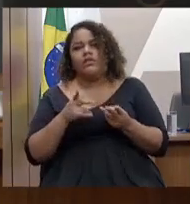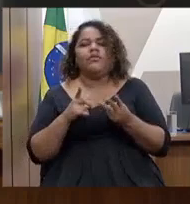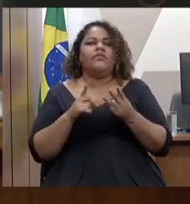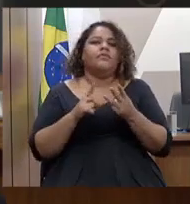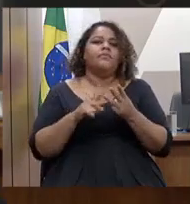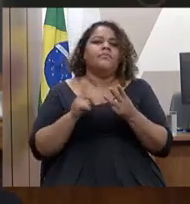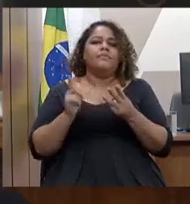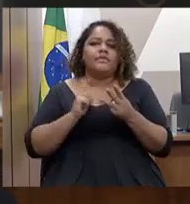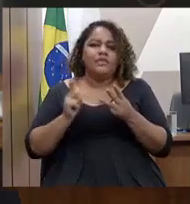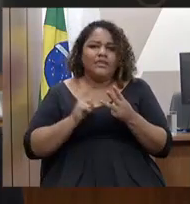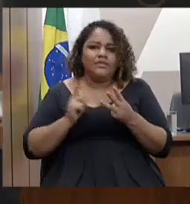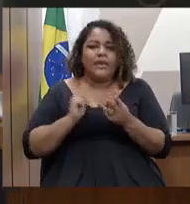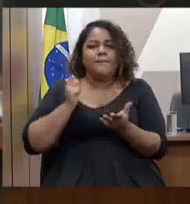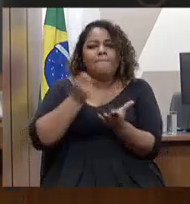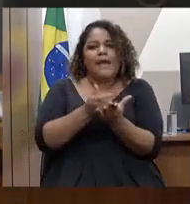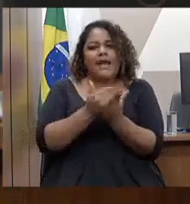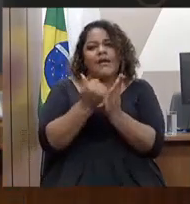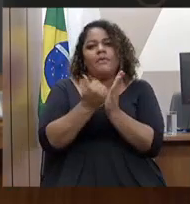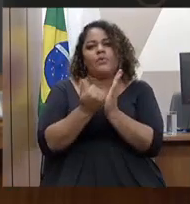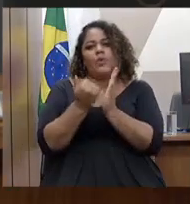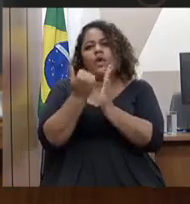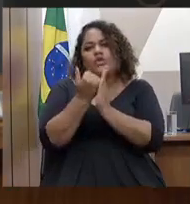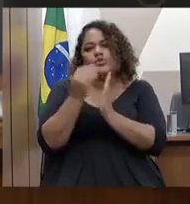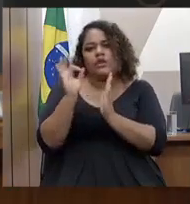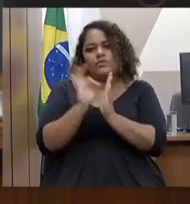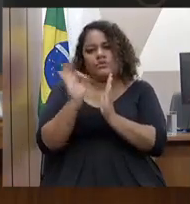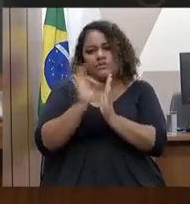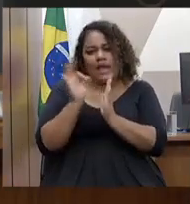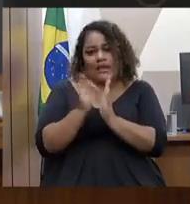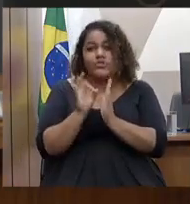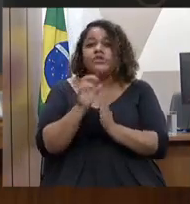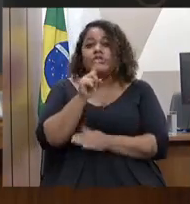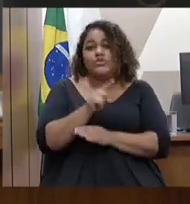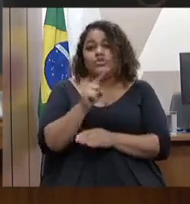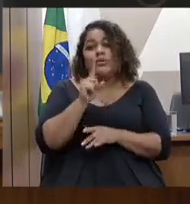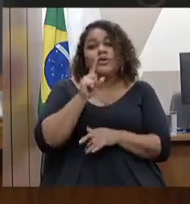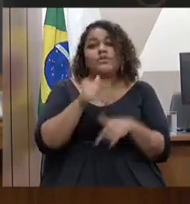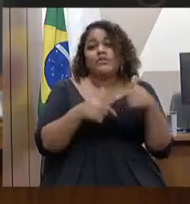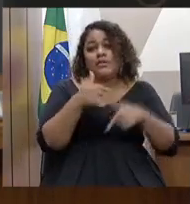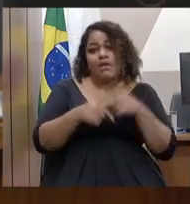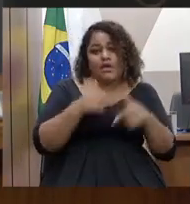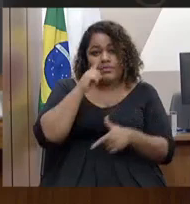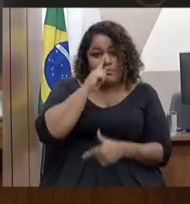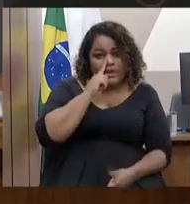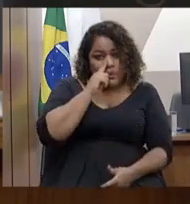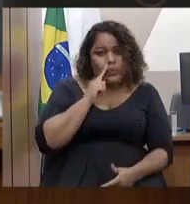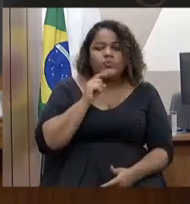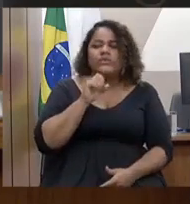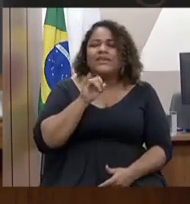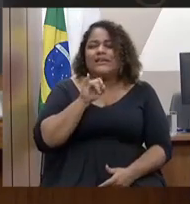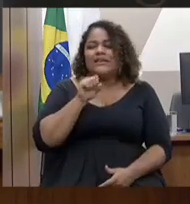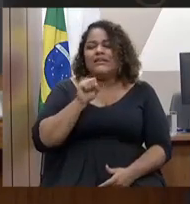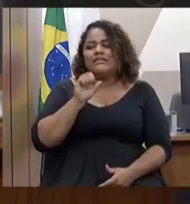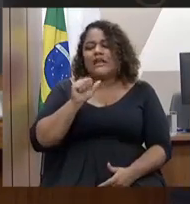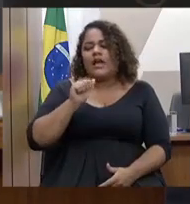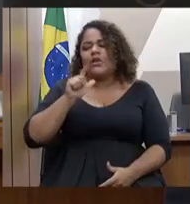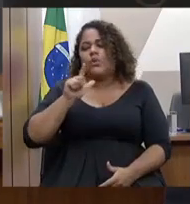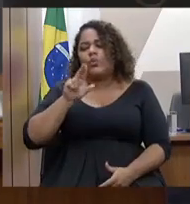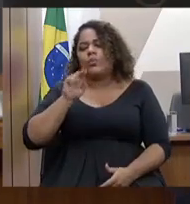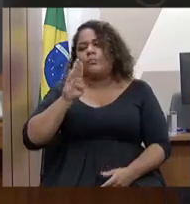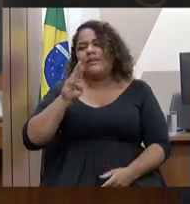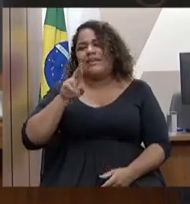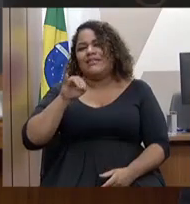de adicional de insalubridade que é um valor pequeno com todo respeito ao preço da saúde que é corruída